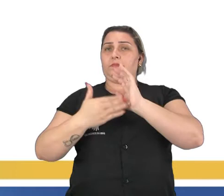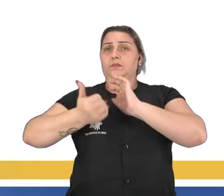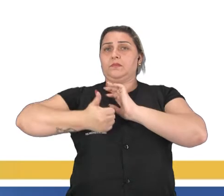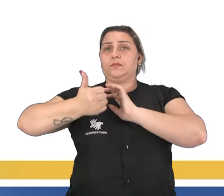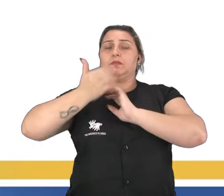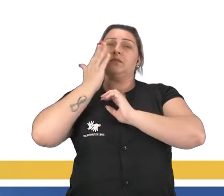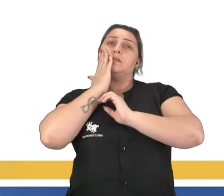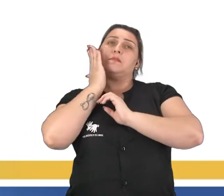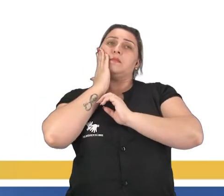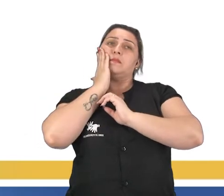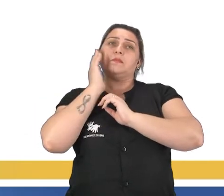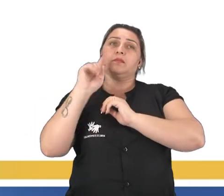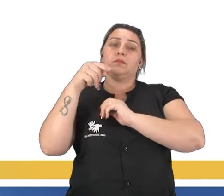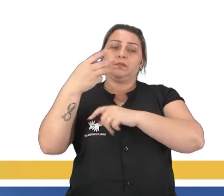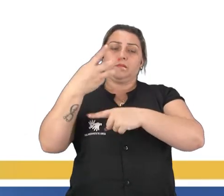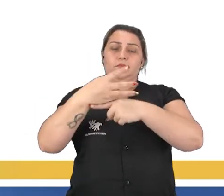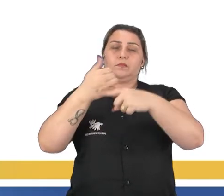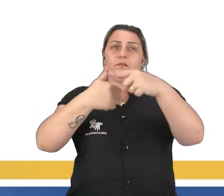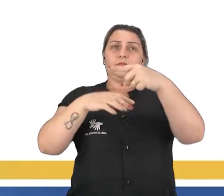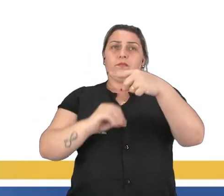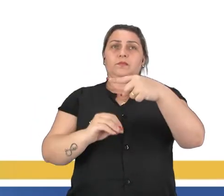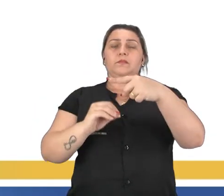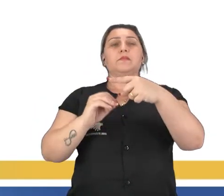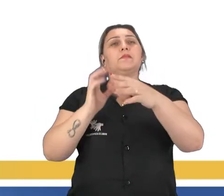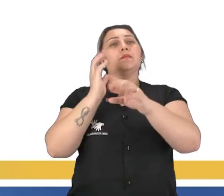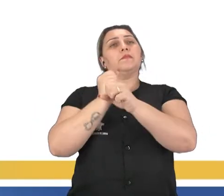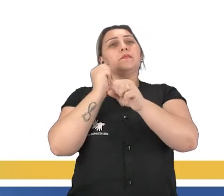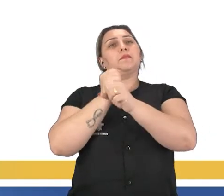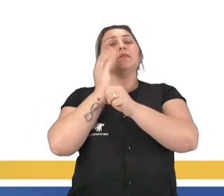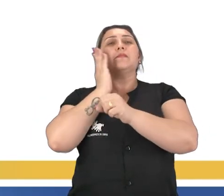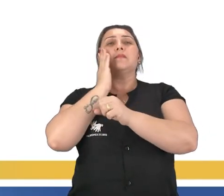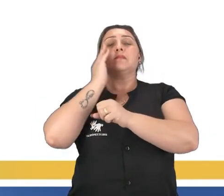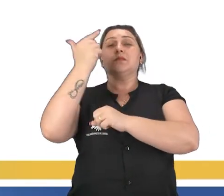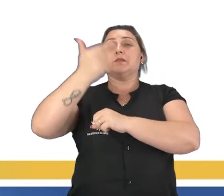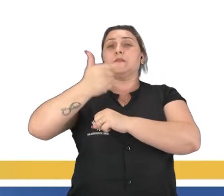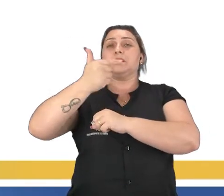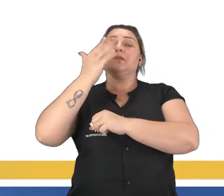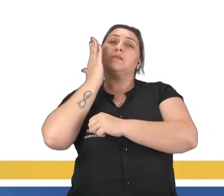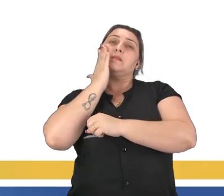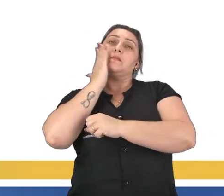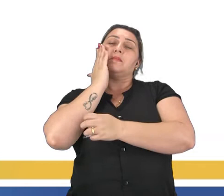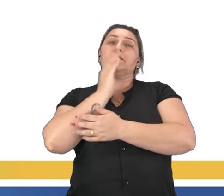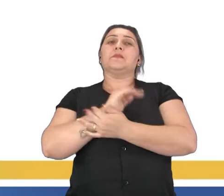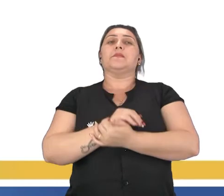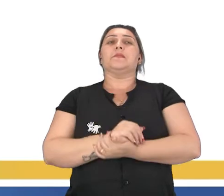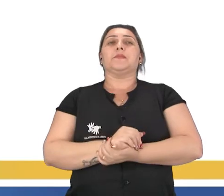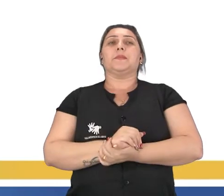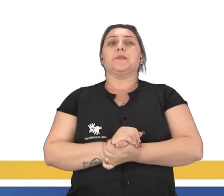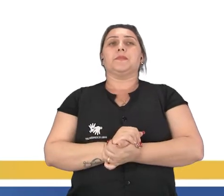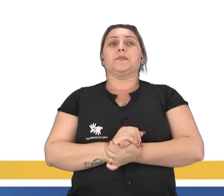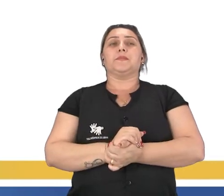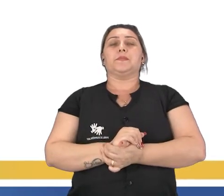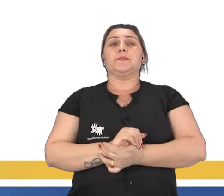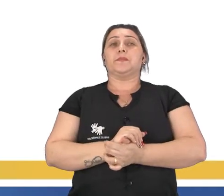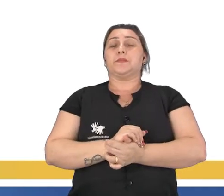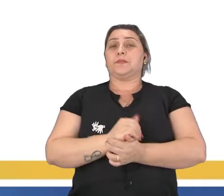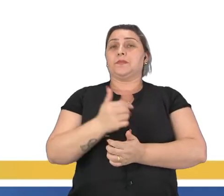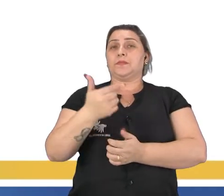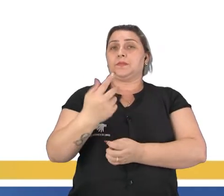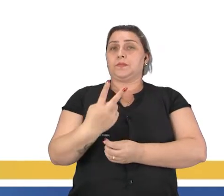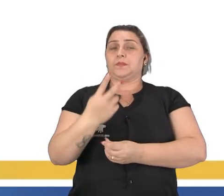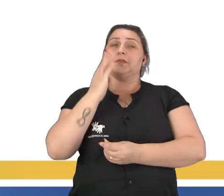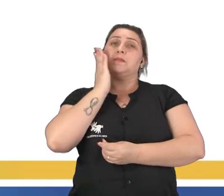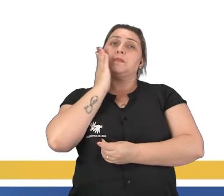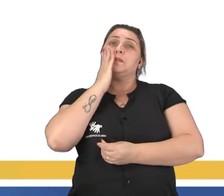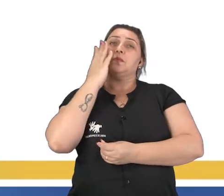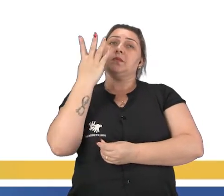dia, e aí depois 3/10 do percurso total foi o que ele correu no segundo dia. Então, nos 2 dias ele